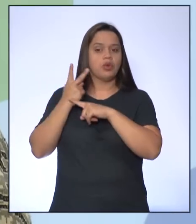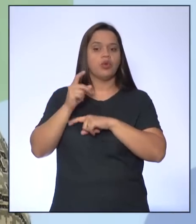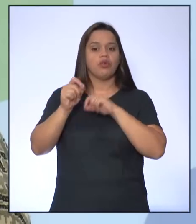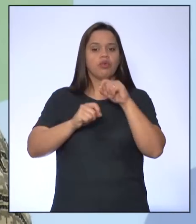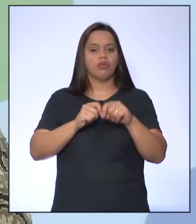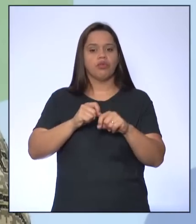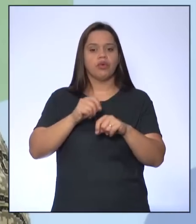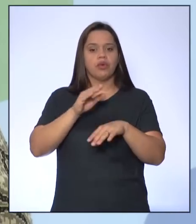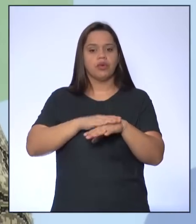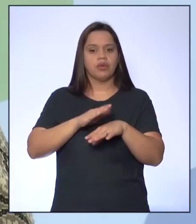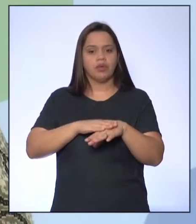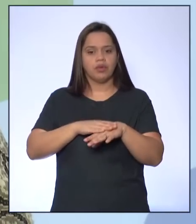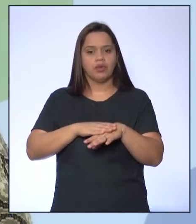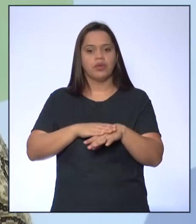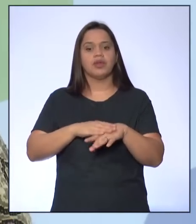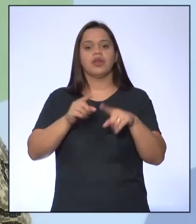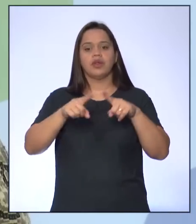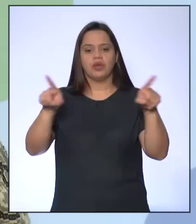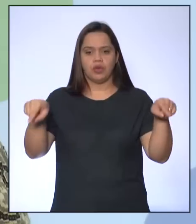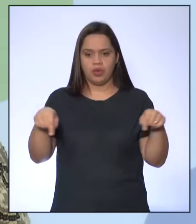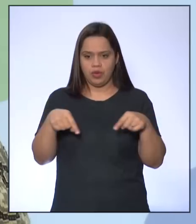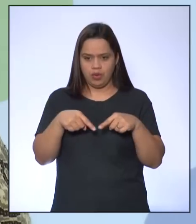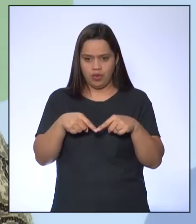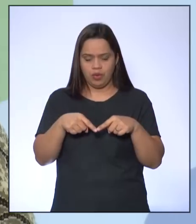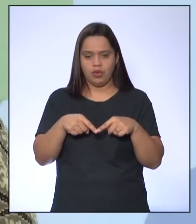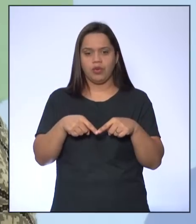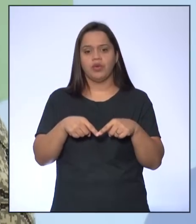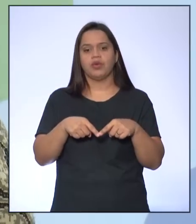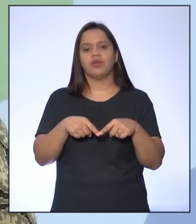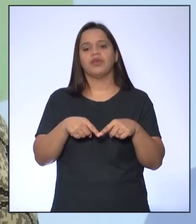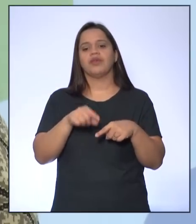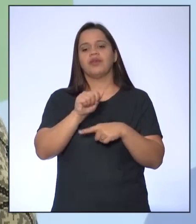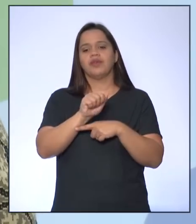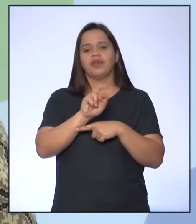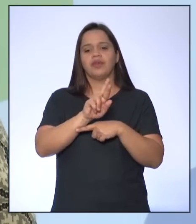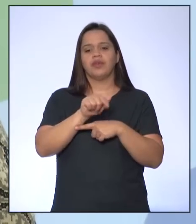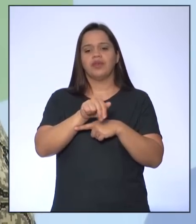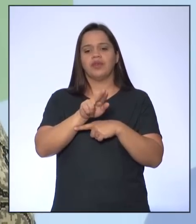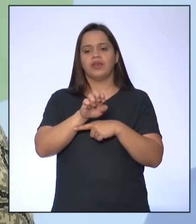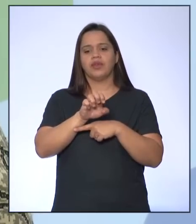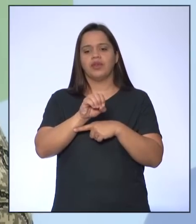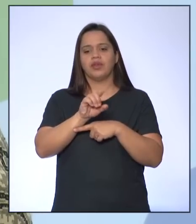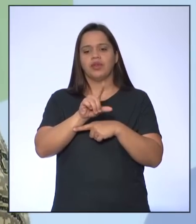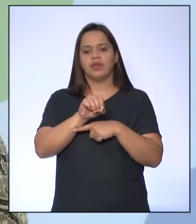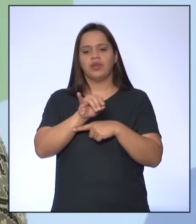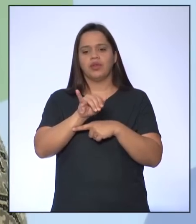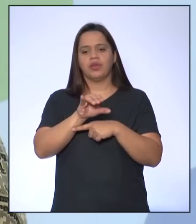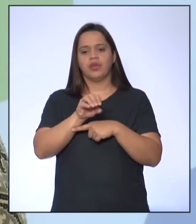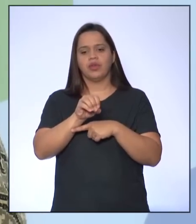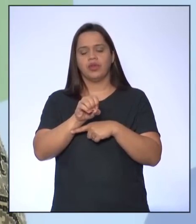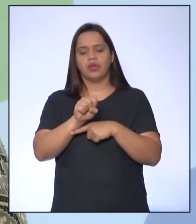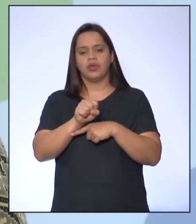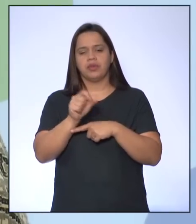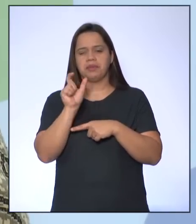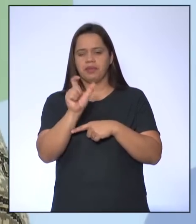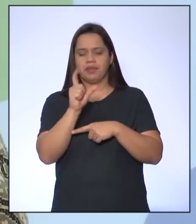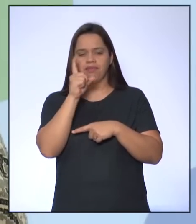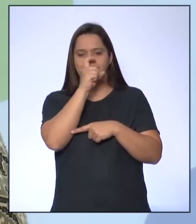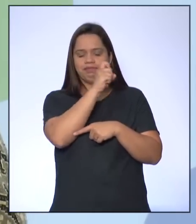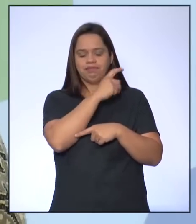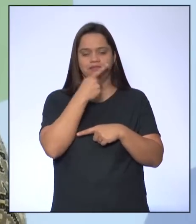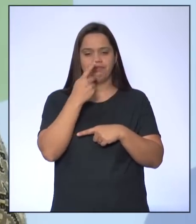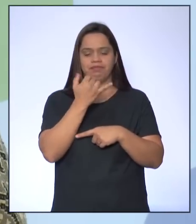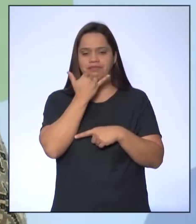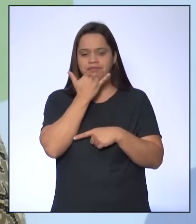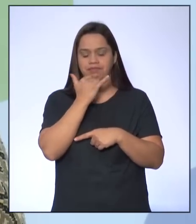em encontram em sítios arqueológicos. Desculpa, gente. Agora, sim, tem famílias que possuem também